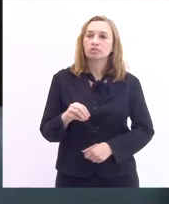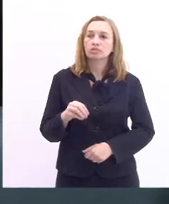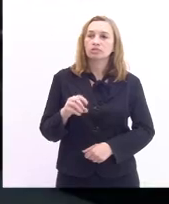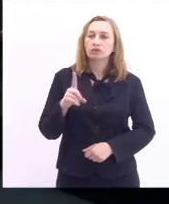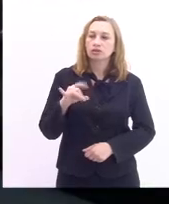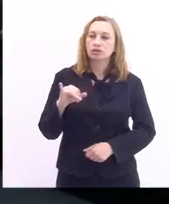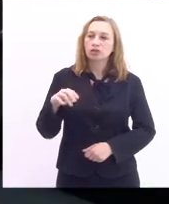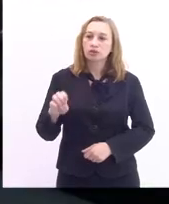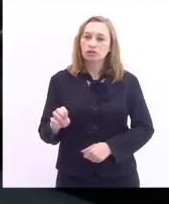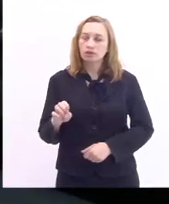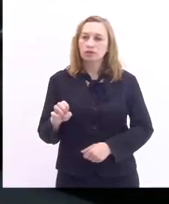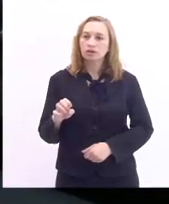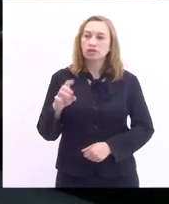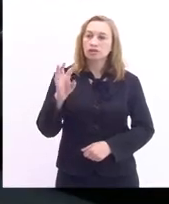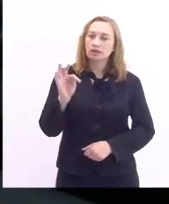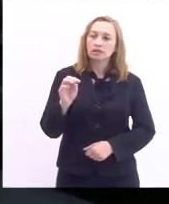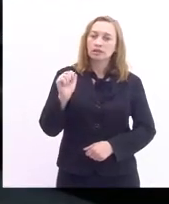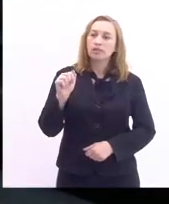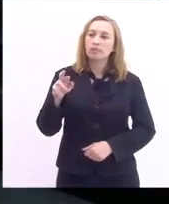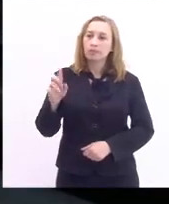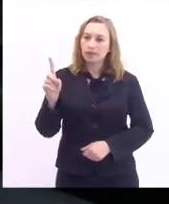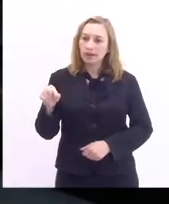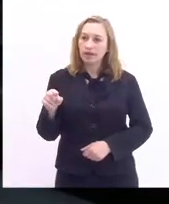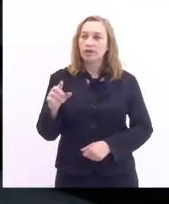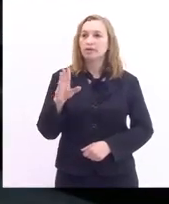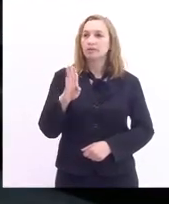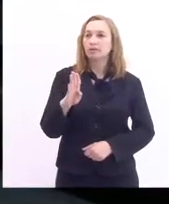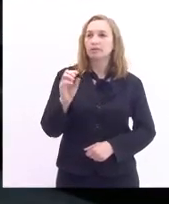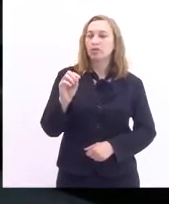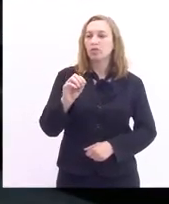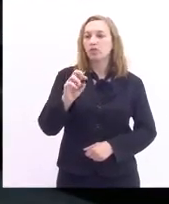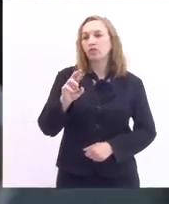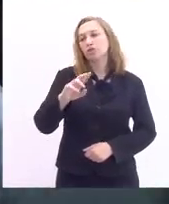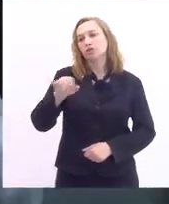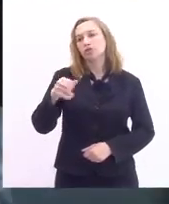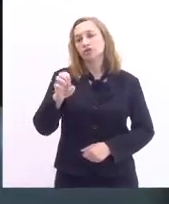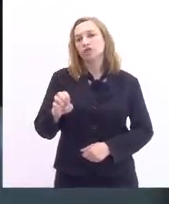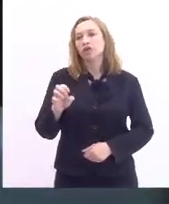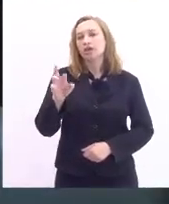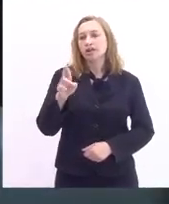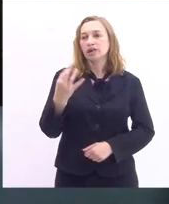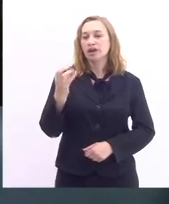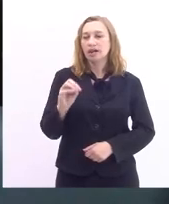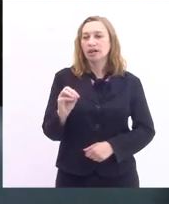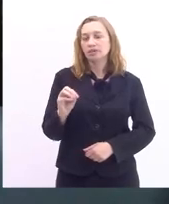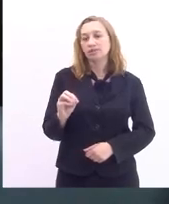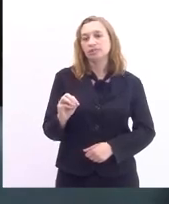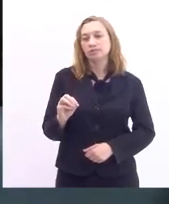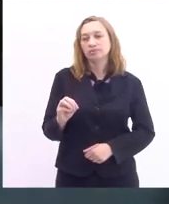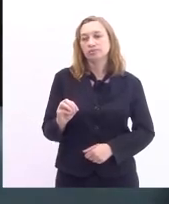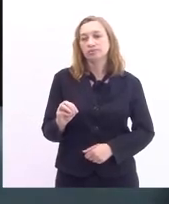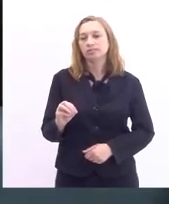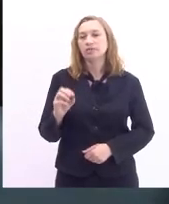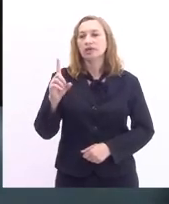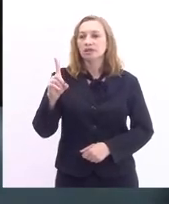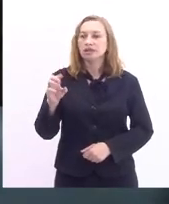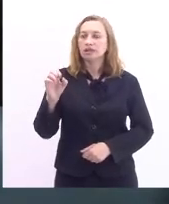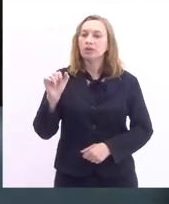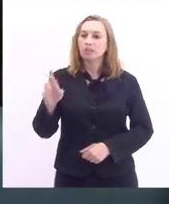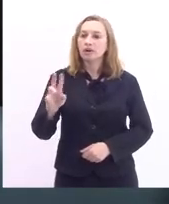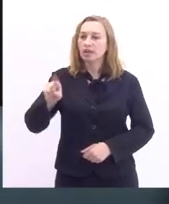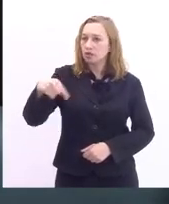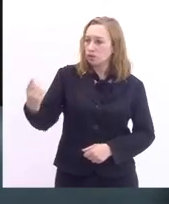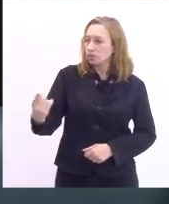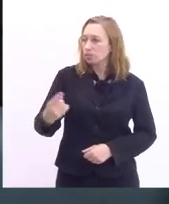de hoje do Alberto Borges que está aqui presente Ricardo Reis hoje Conselheiro e tem o mar e